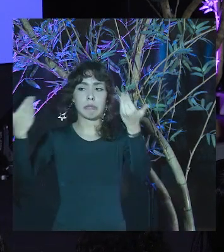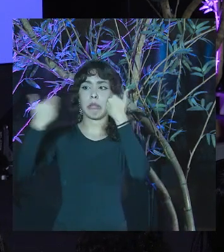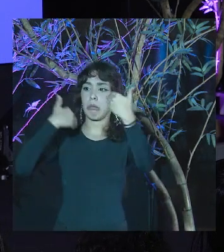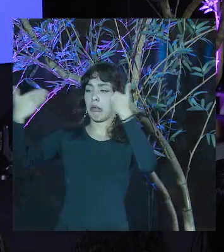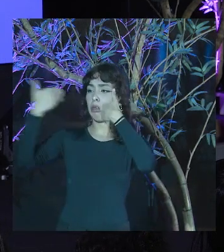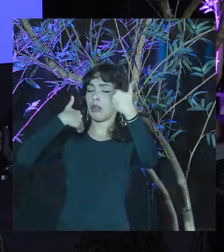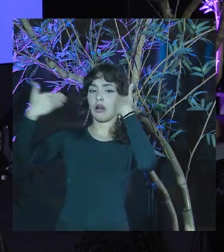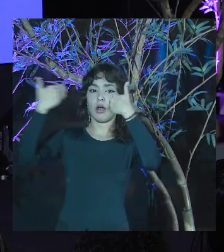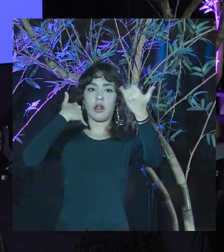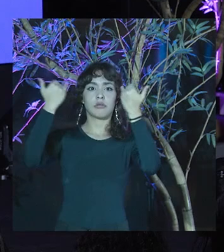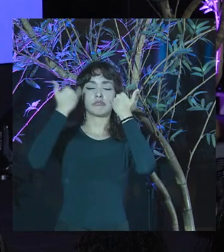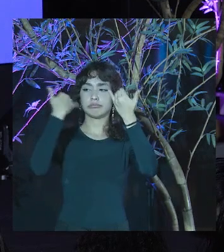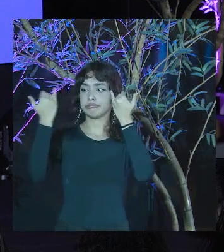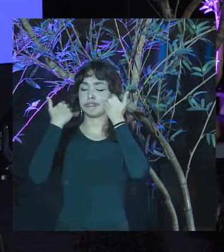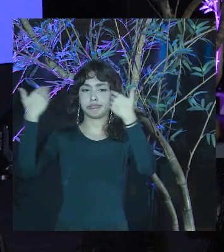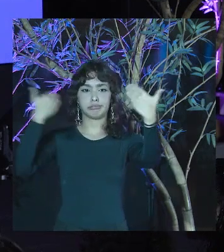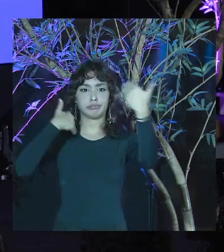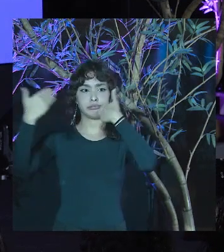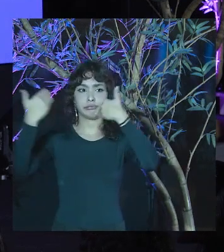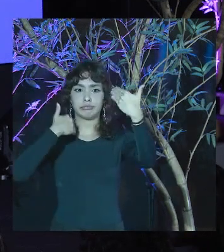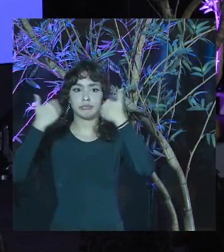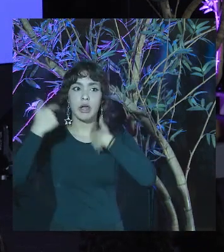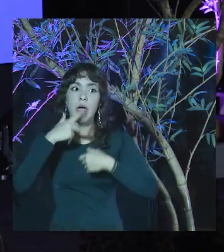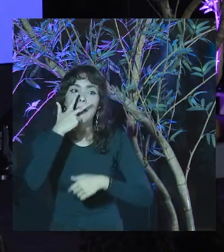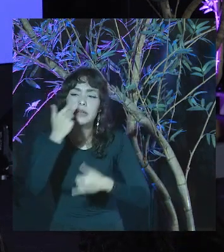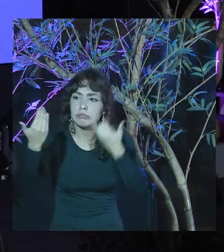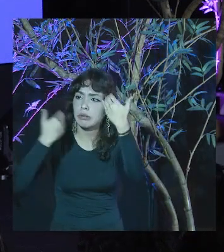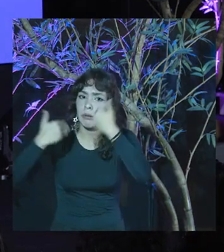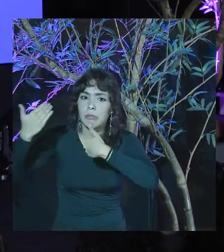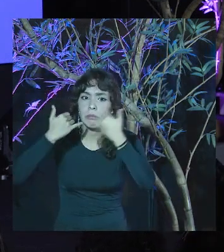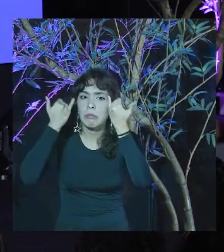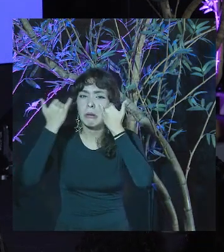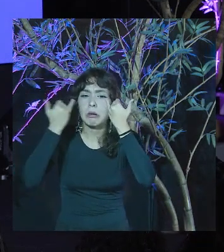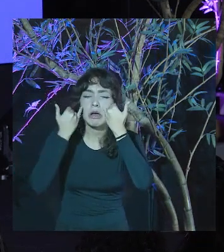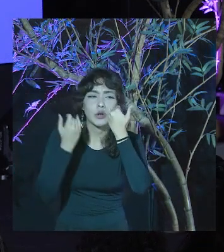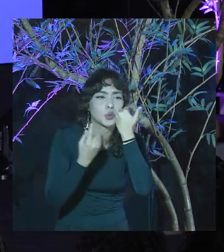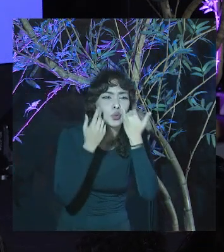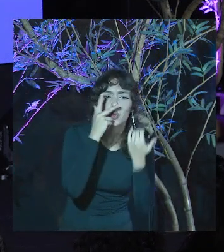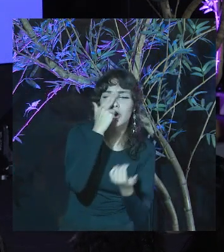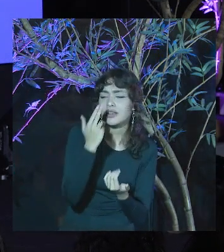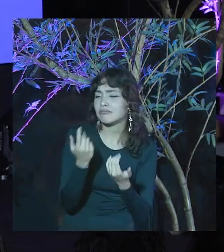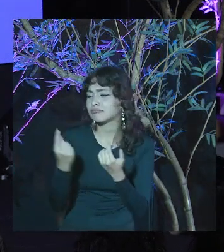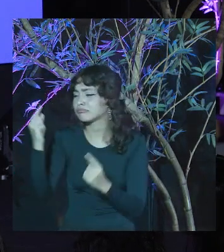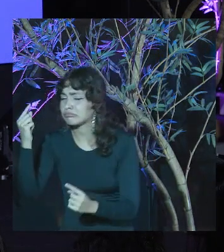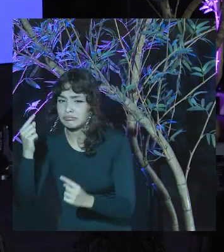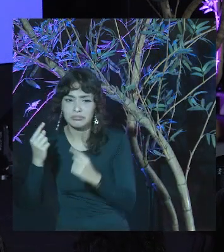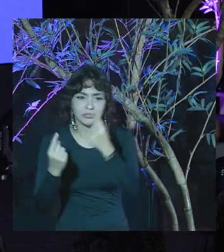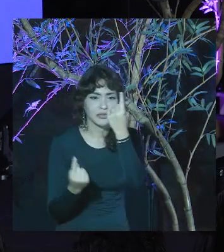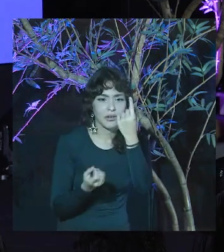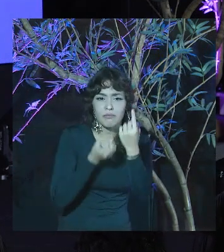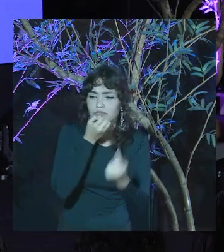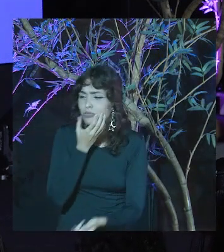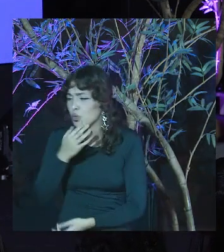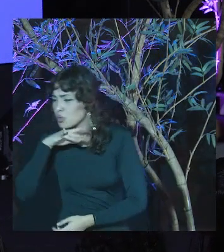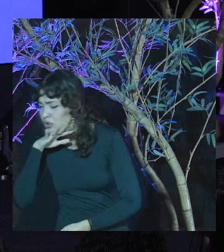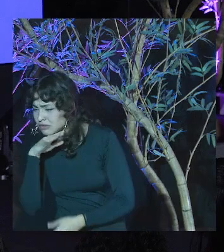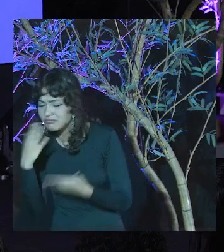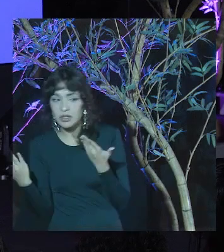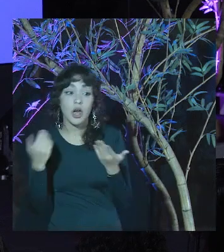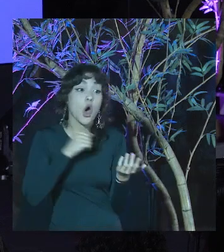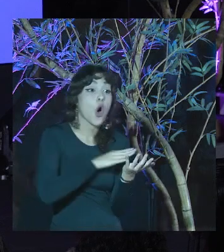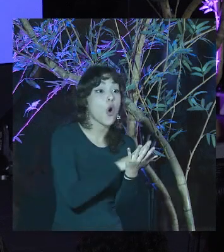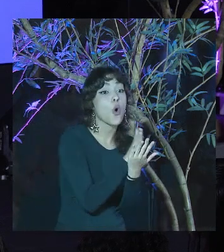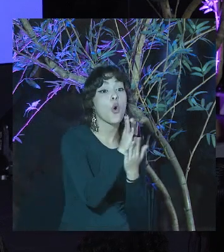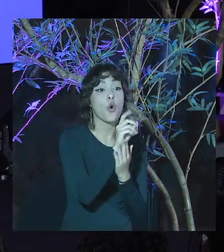já que a gente tem tanta informação que a gente já não consegue mais qualificar ela. No nosso outro eixo, a gente tem